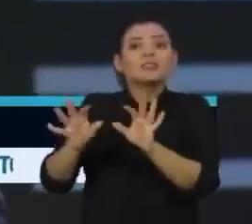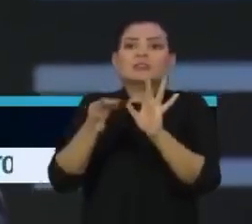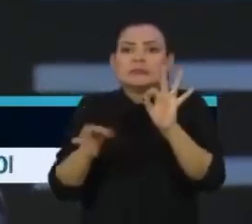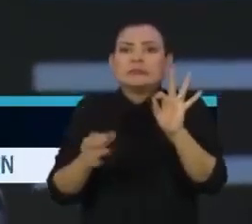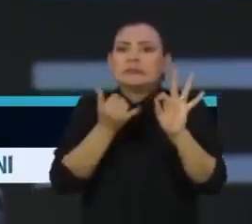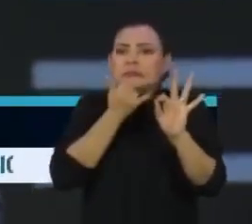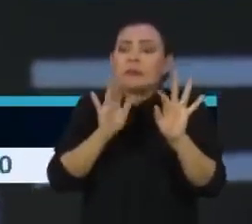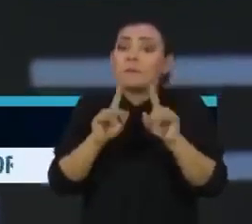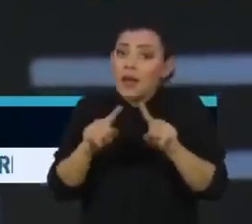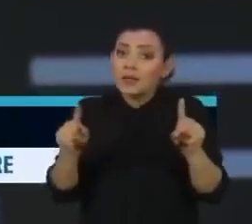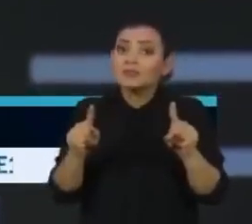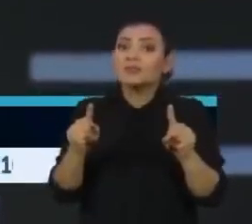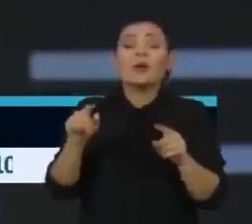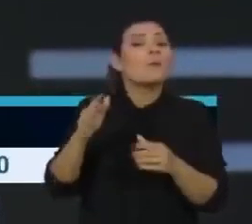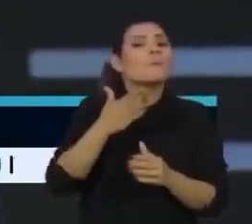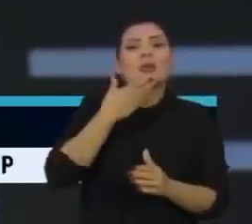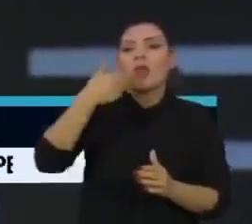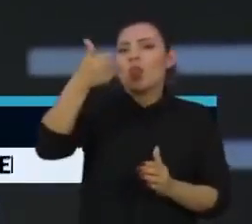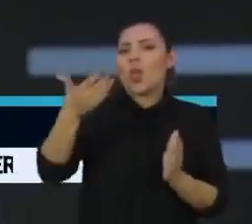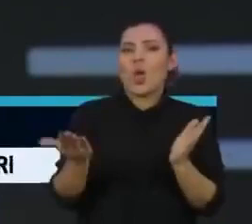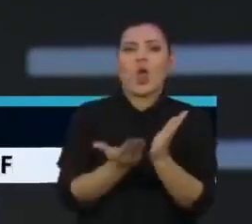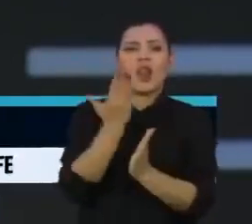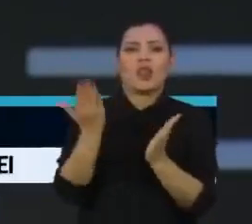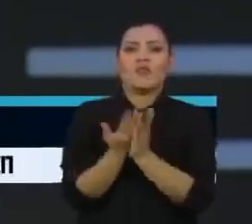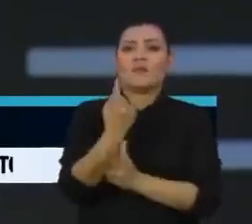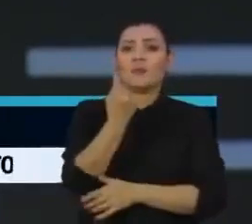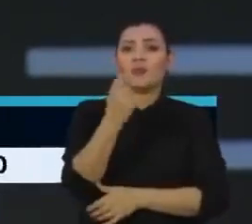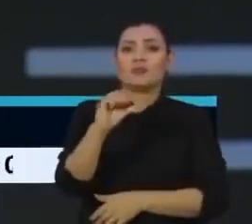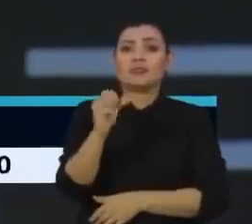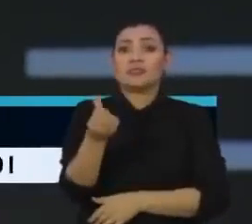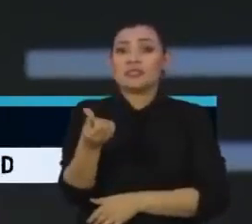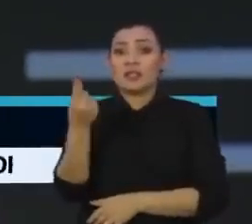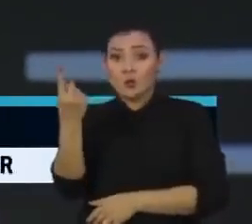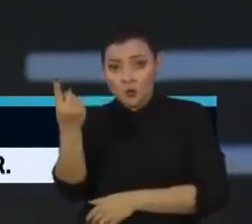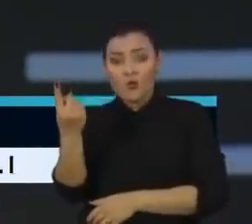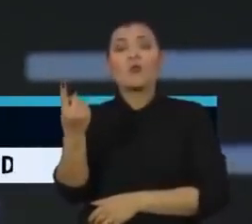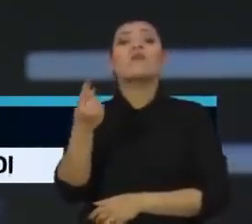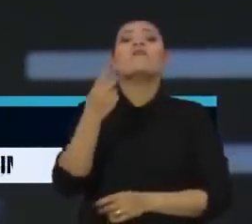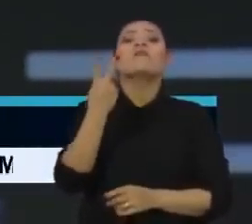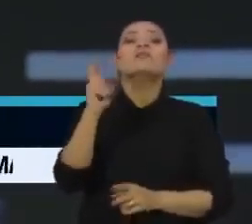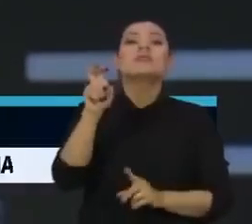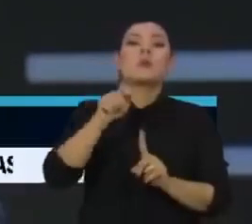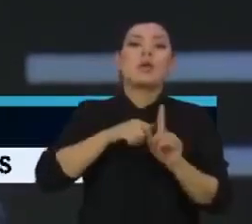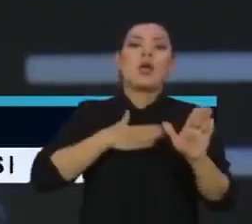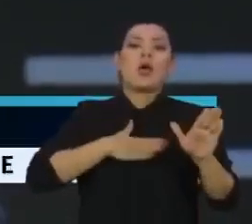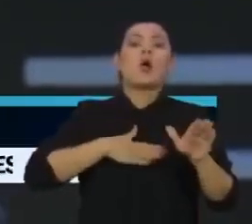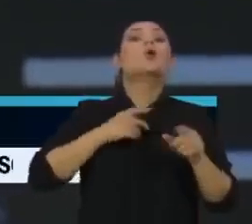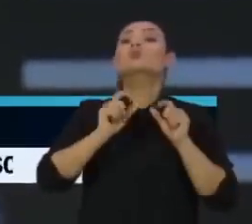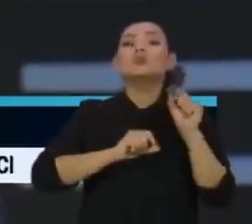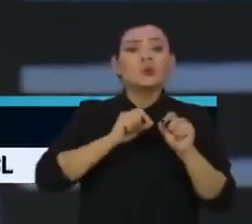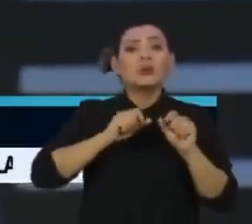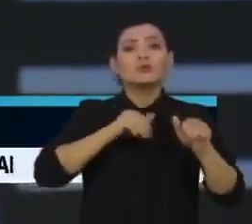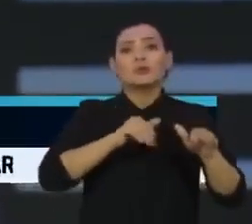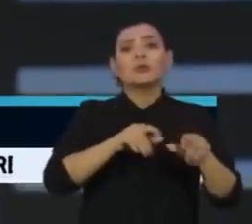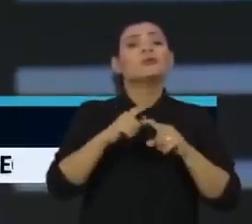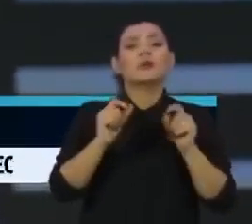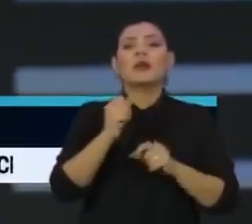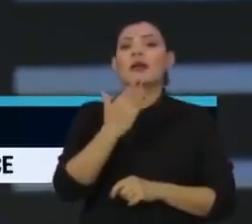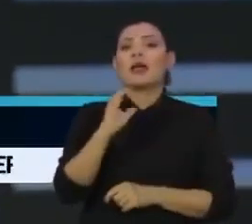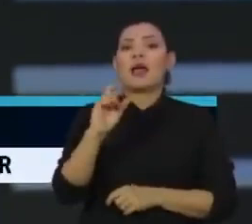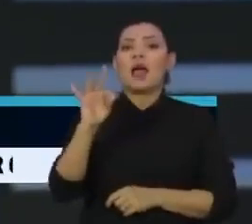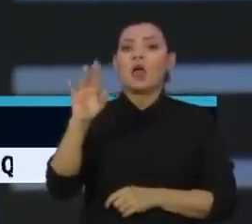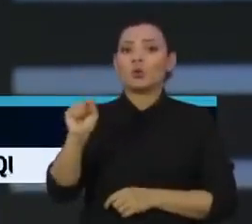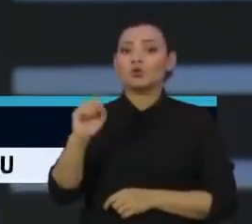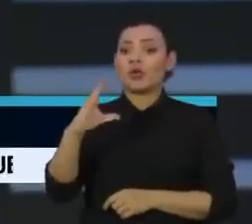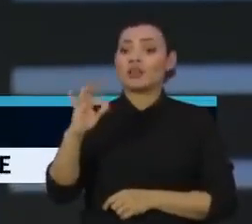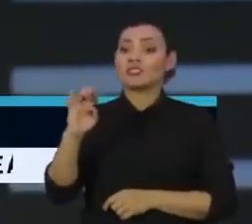estendi, o melhor livro sobre 61, 25 de agosto, é do maior jornalista político da história do Brasil, Carlos Castelo